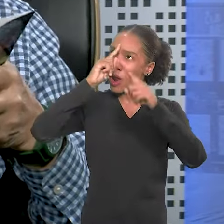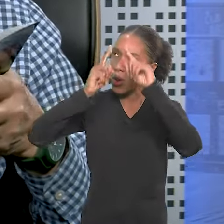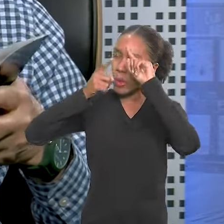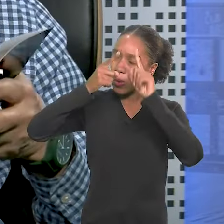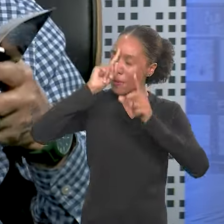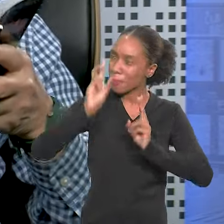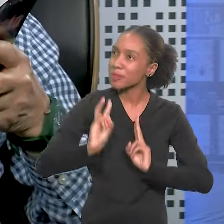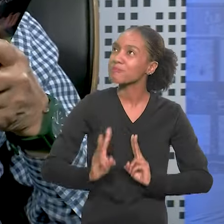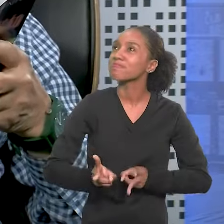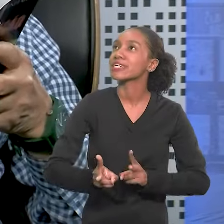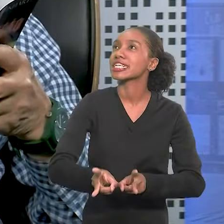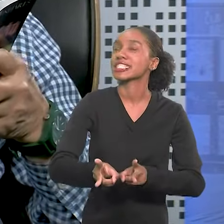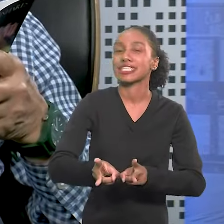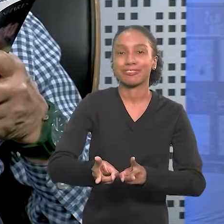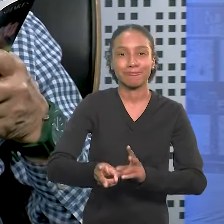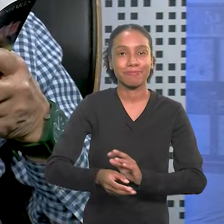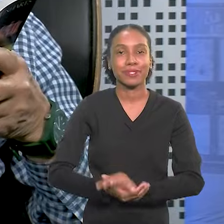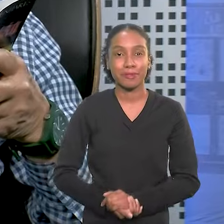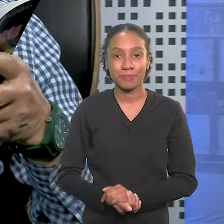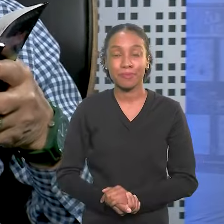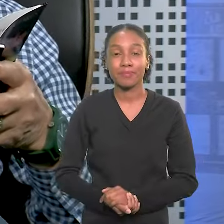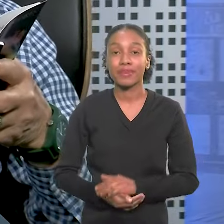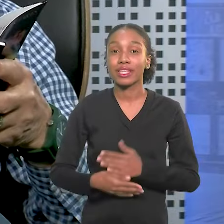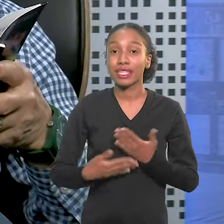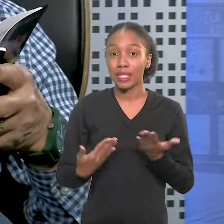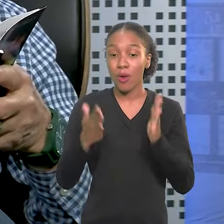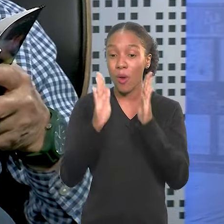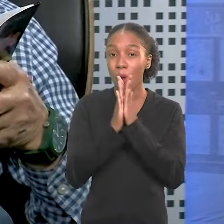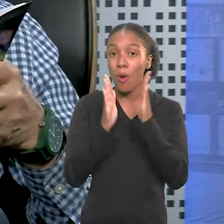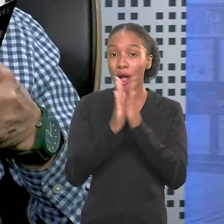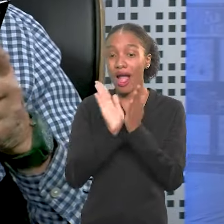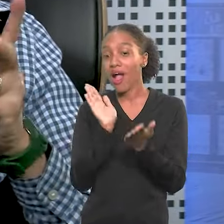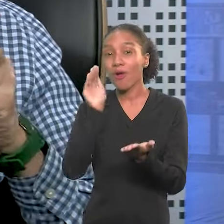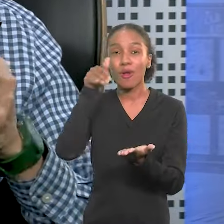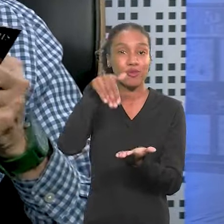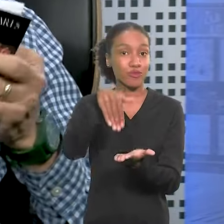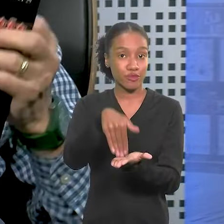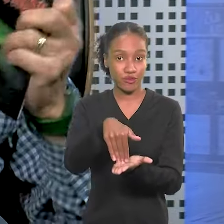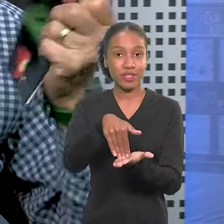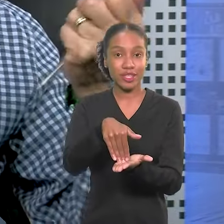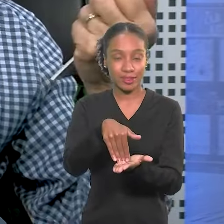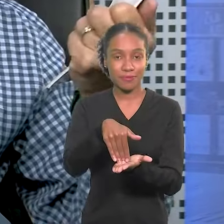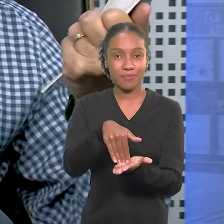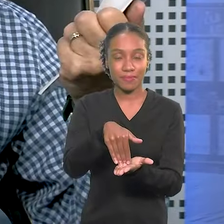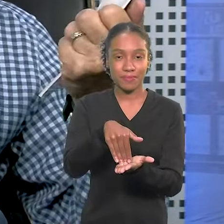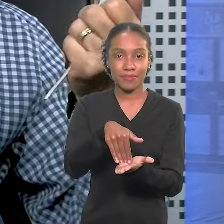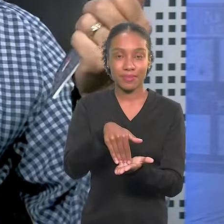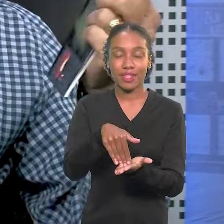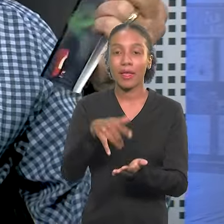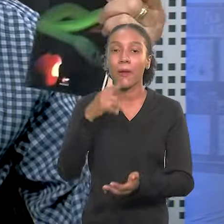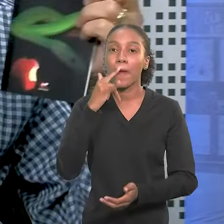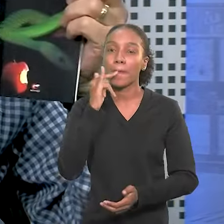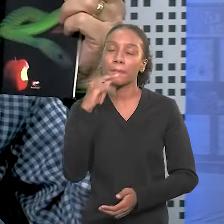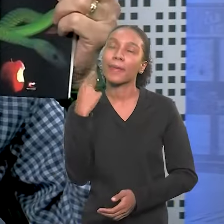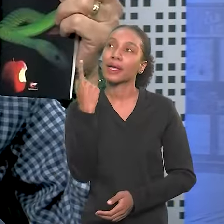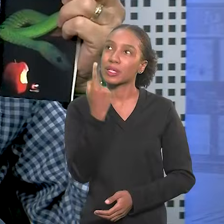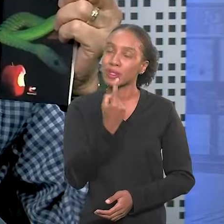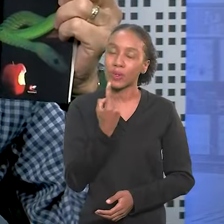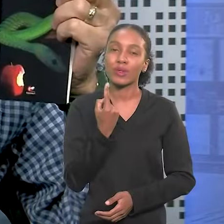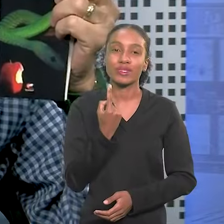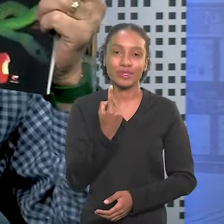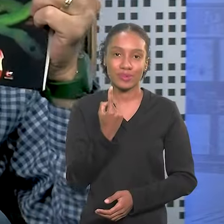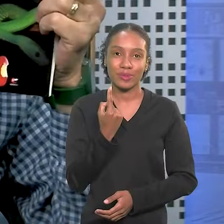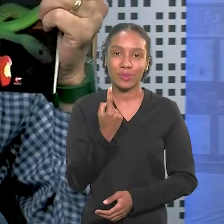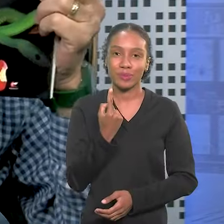e o domínio né então é o final da oração é da do Pai